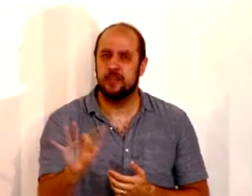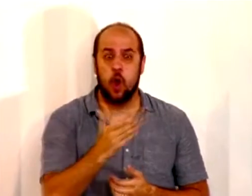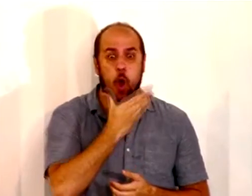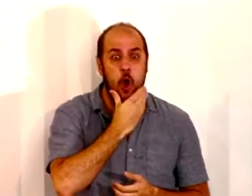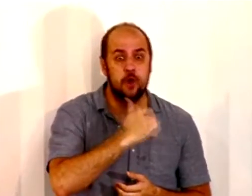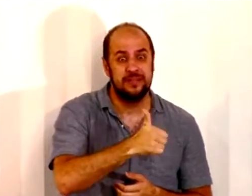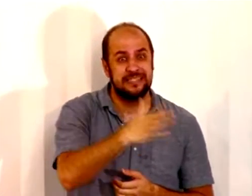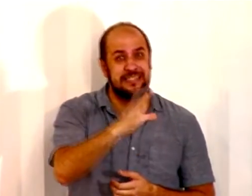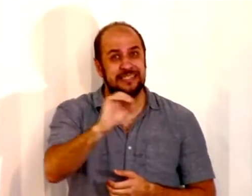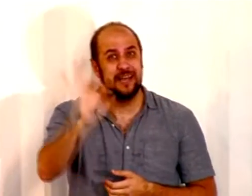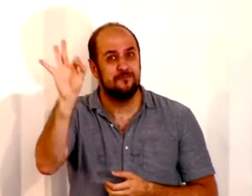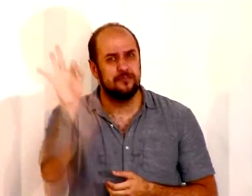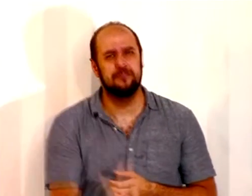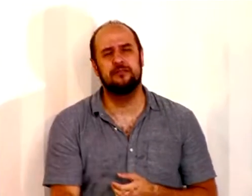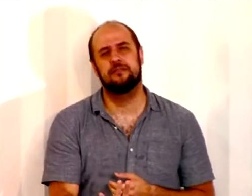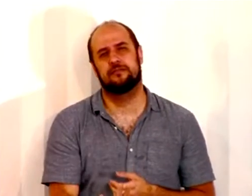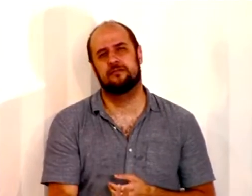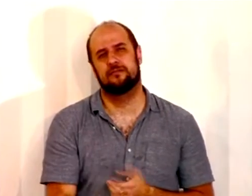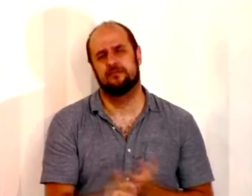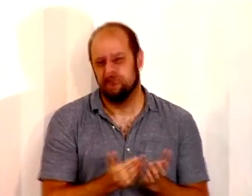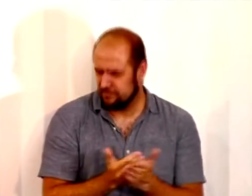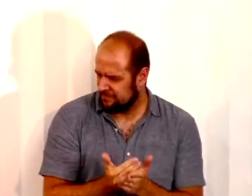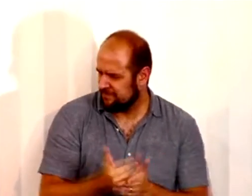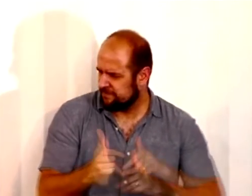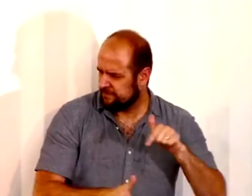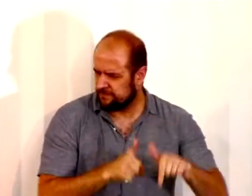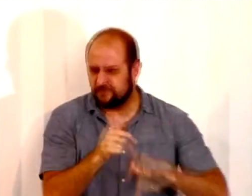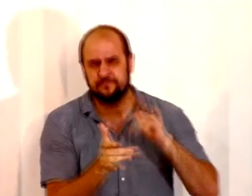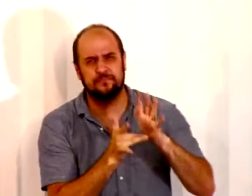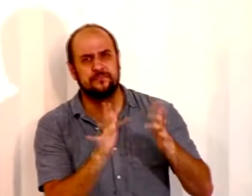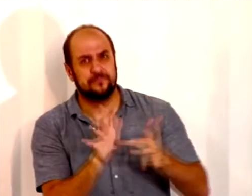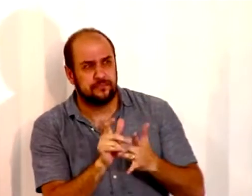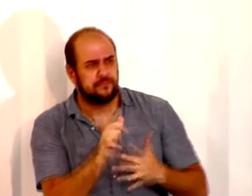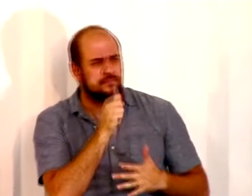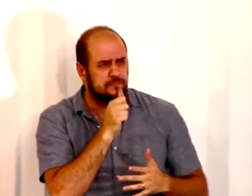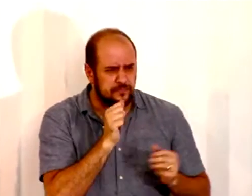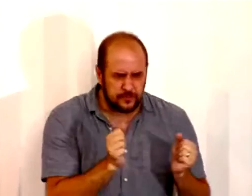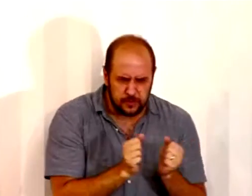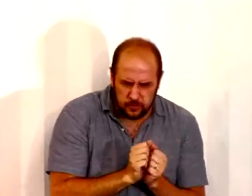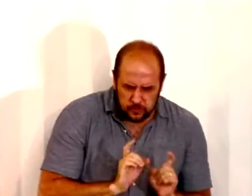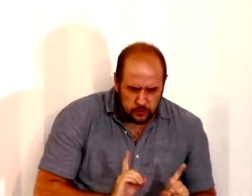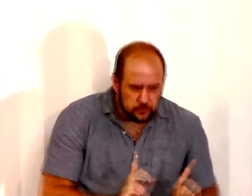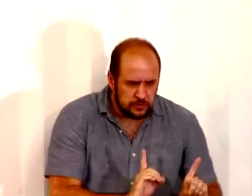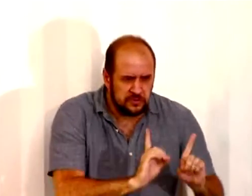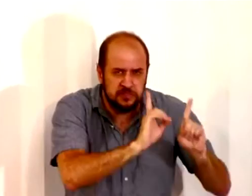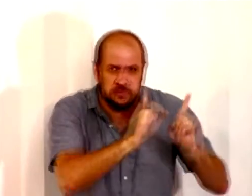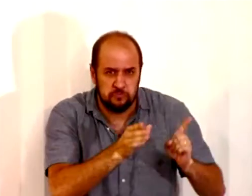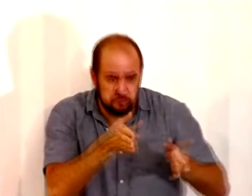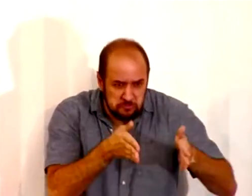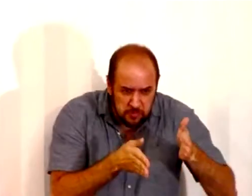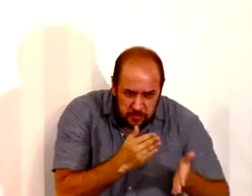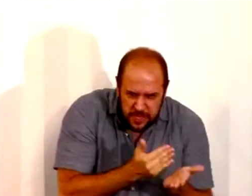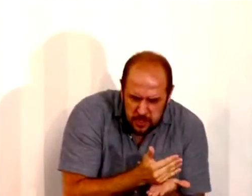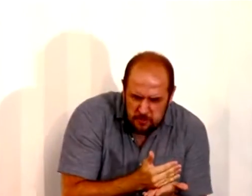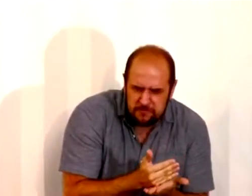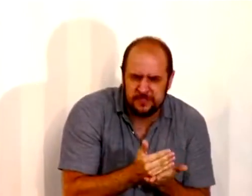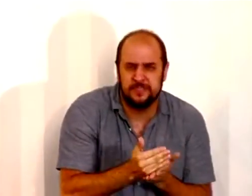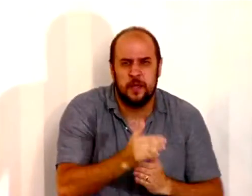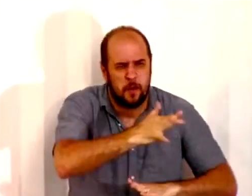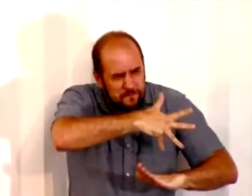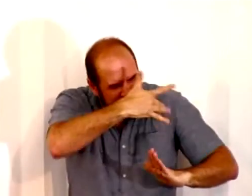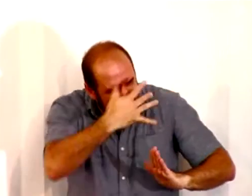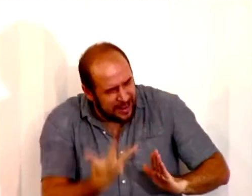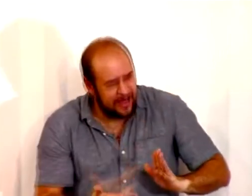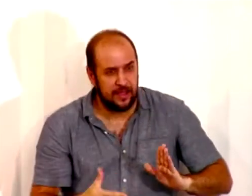homem. Percebam, irmãos, que no início do ministério de Jesus, ainda quando ele está ali com seus discípulos, nos primeiros momentos, nos primeiros